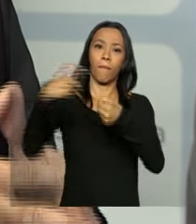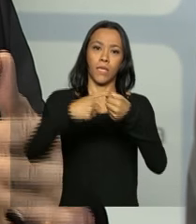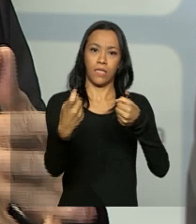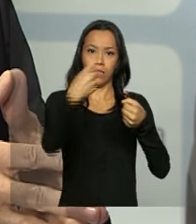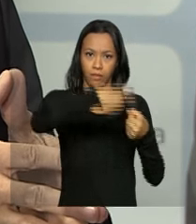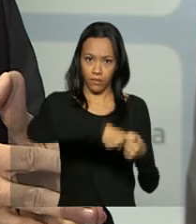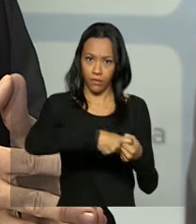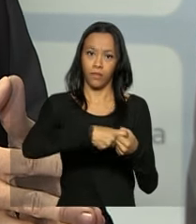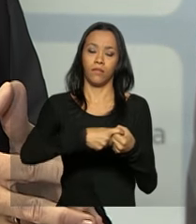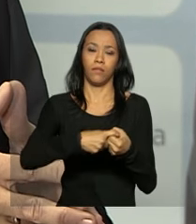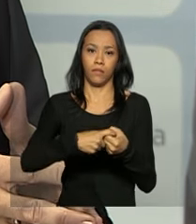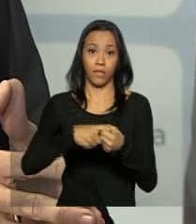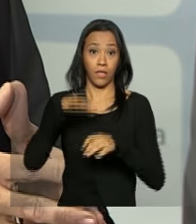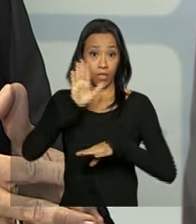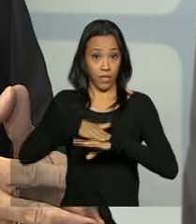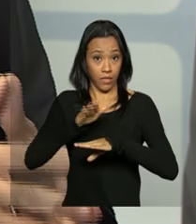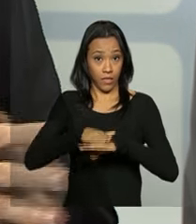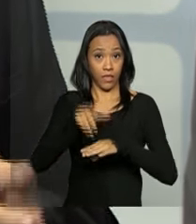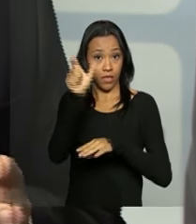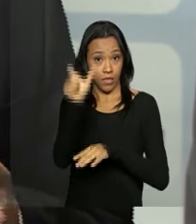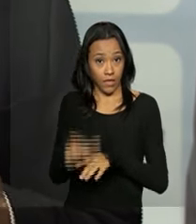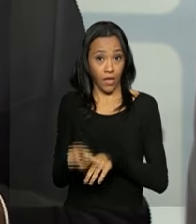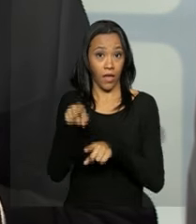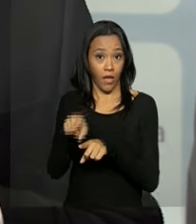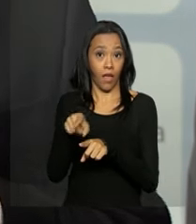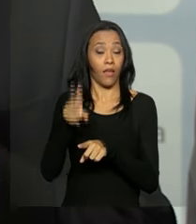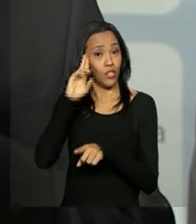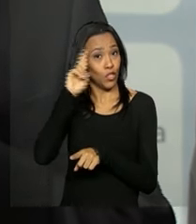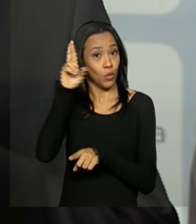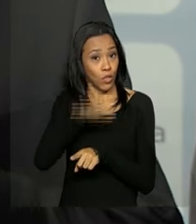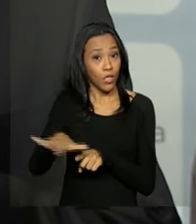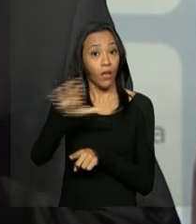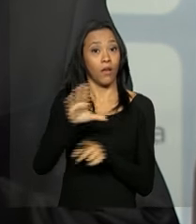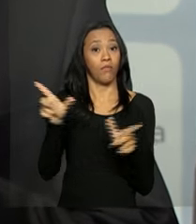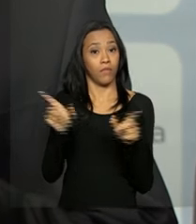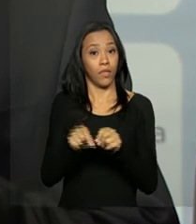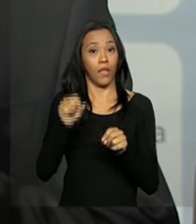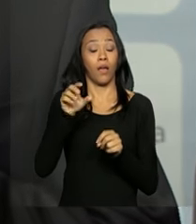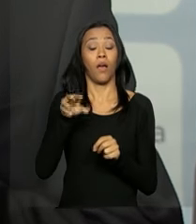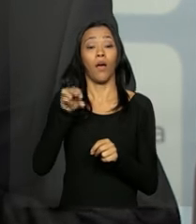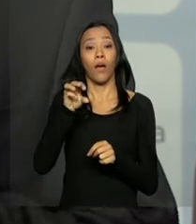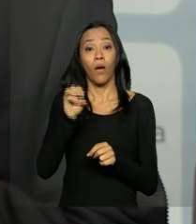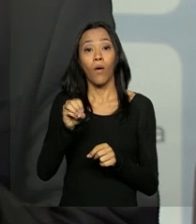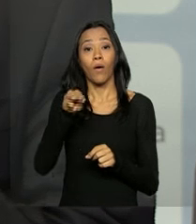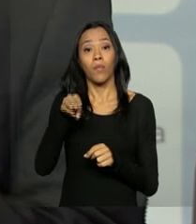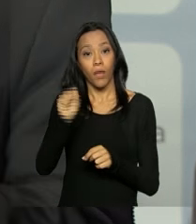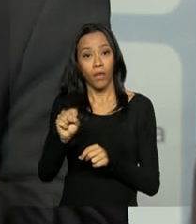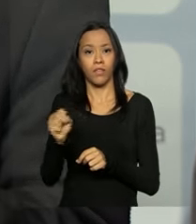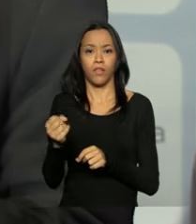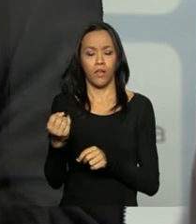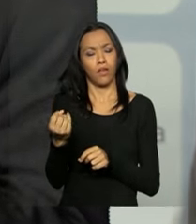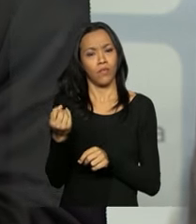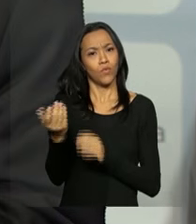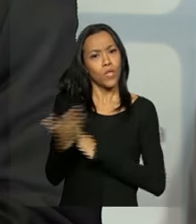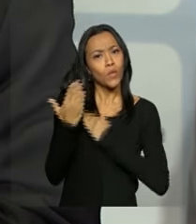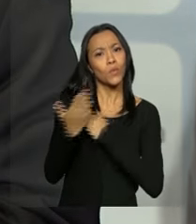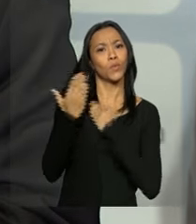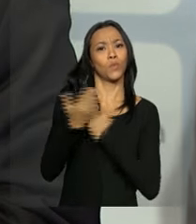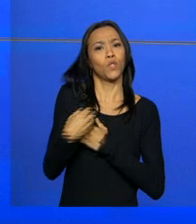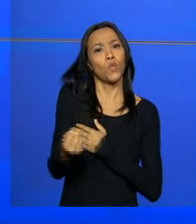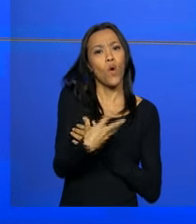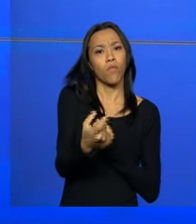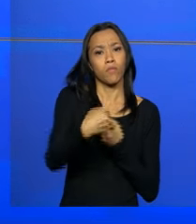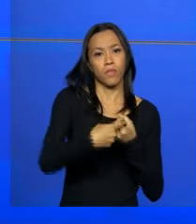quais a d Margarete Chan está aqui nós queremos que ela também nos ajudem aem estabelecer novas